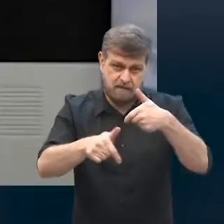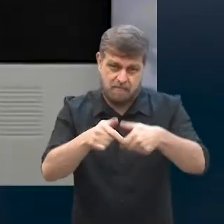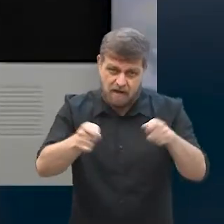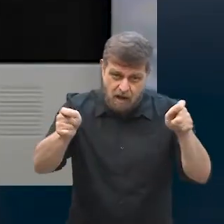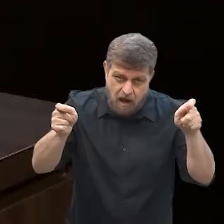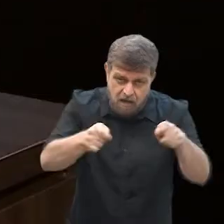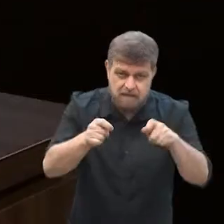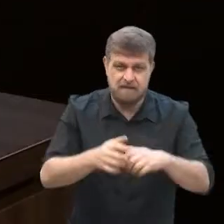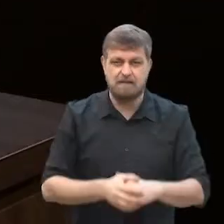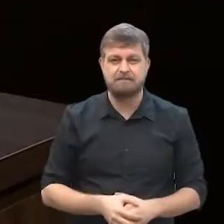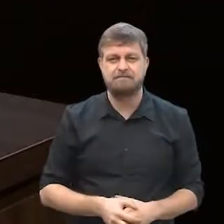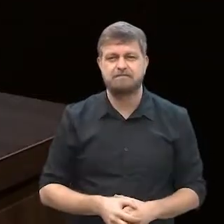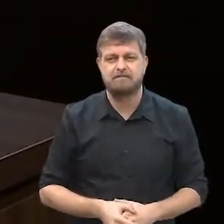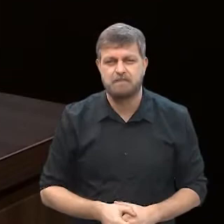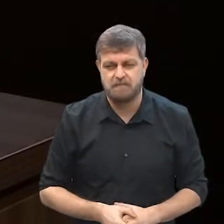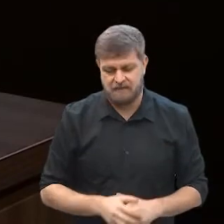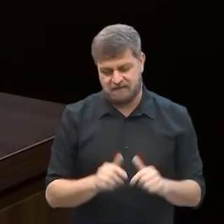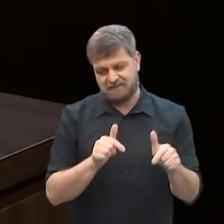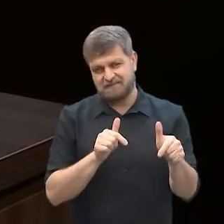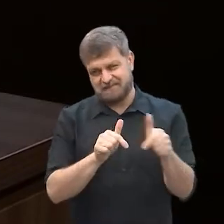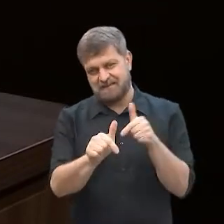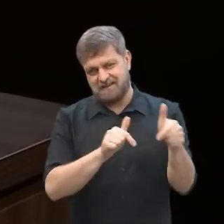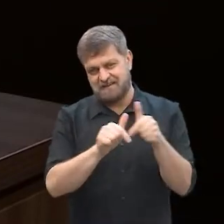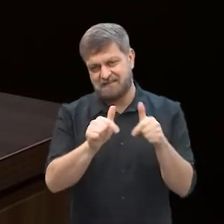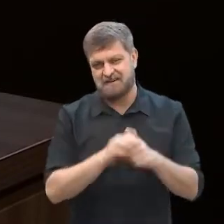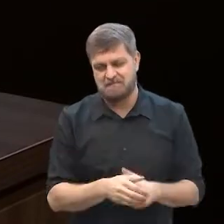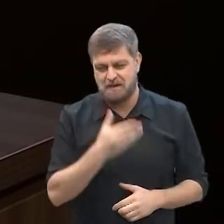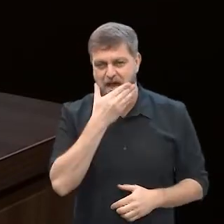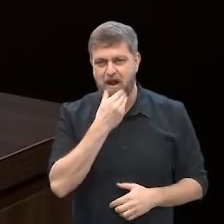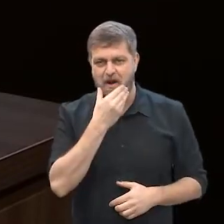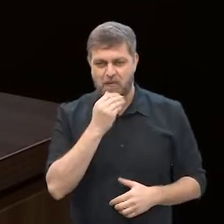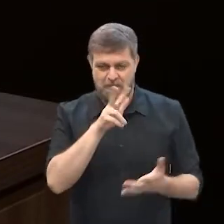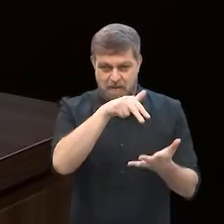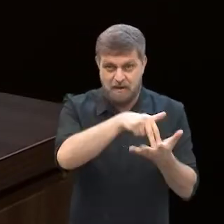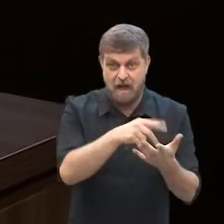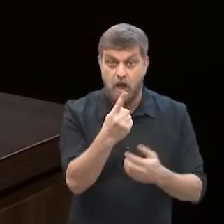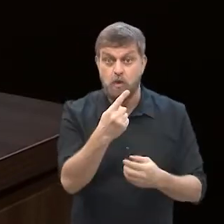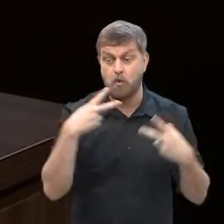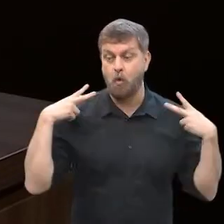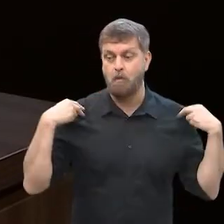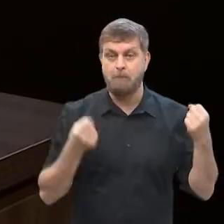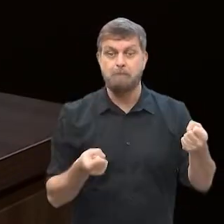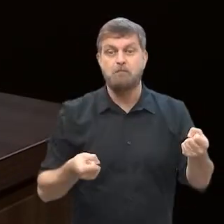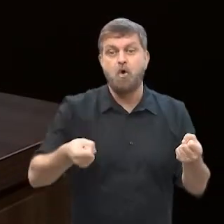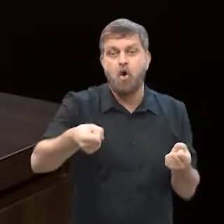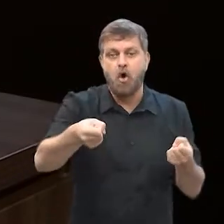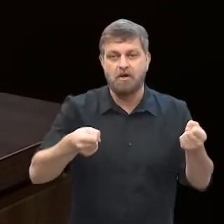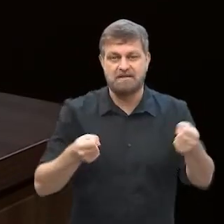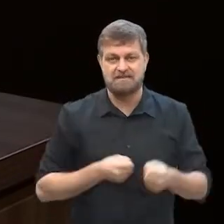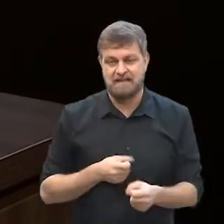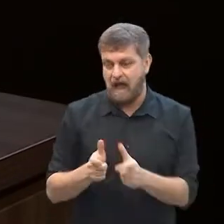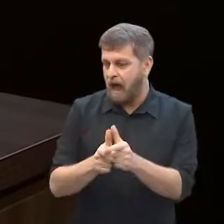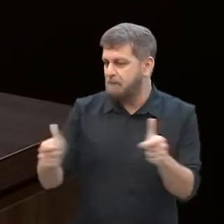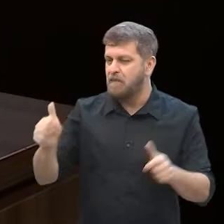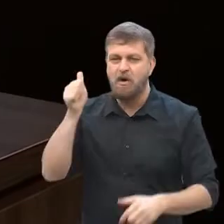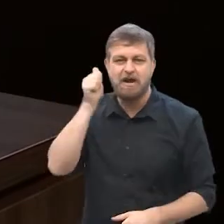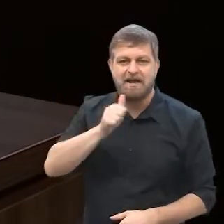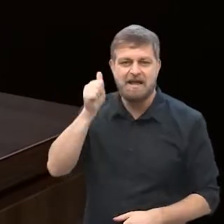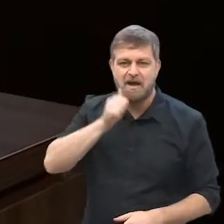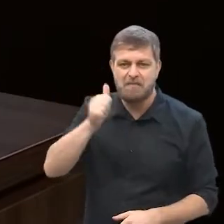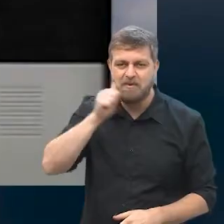se adapta bem a essa função. E o motorista. O resto é tudo mulher. Eu